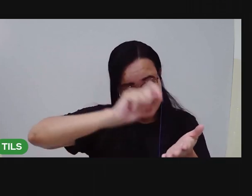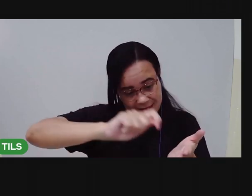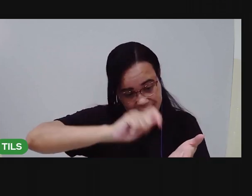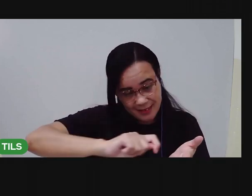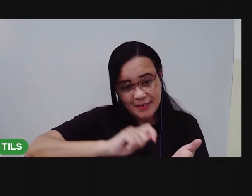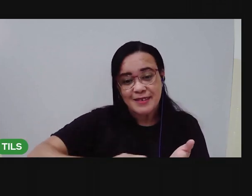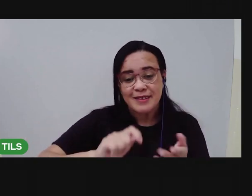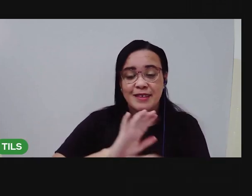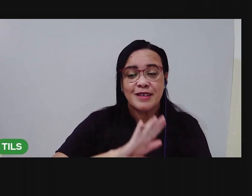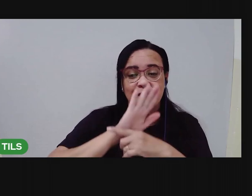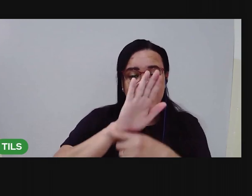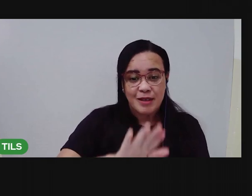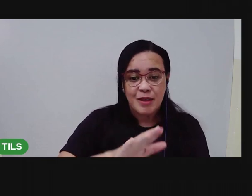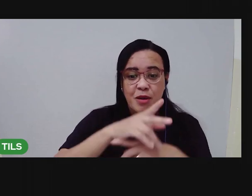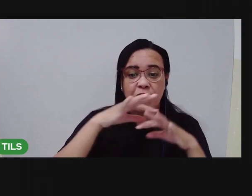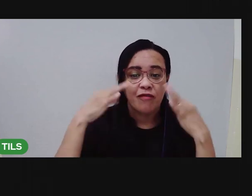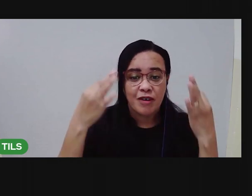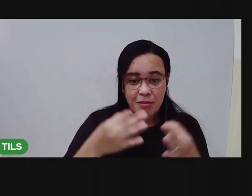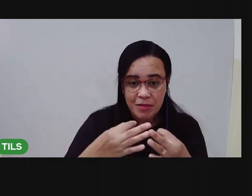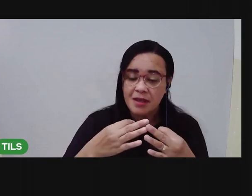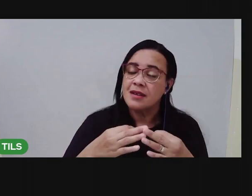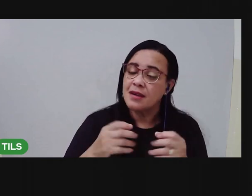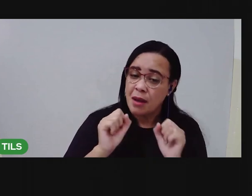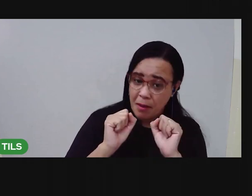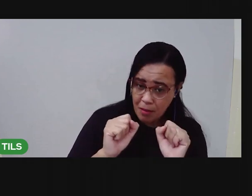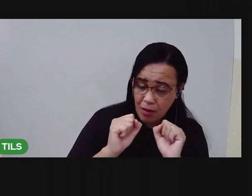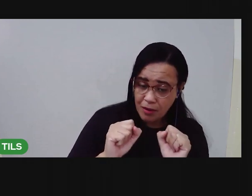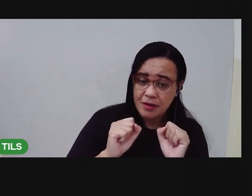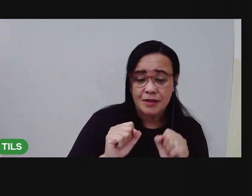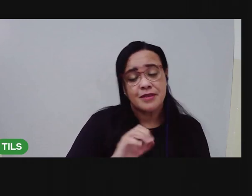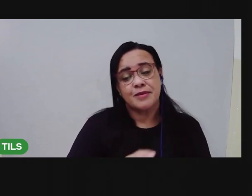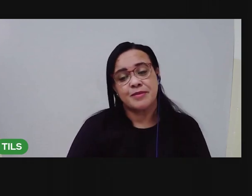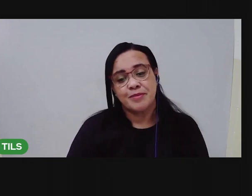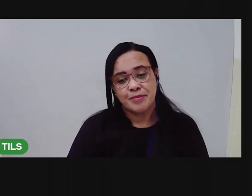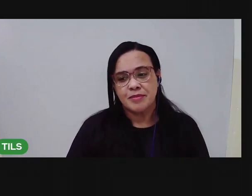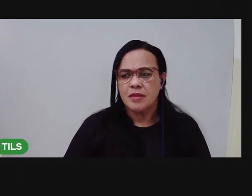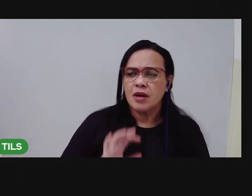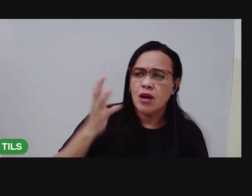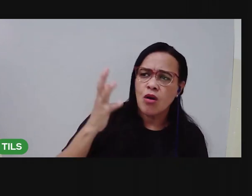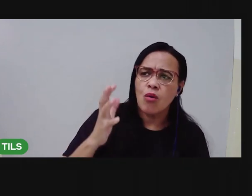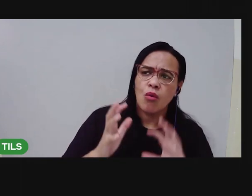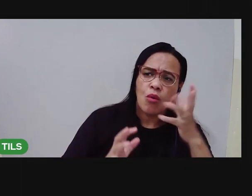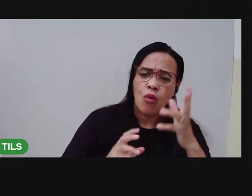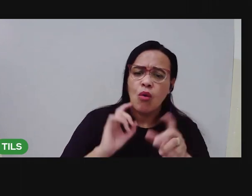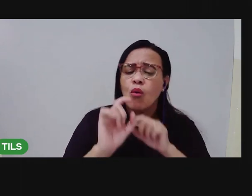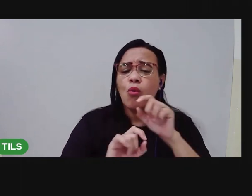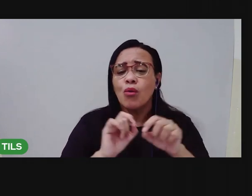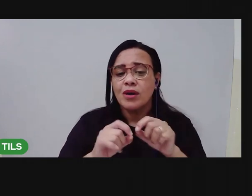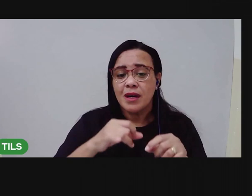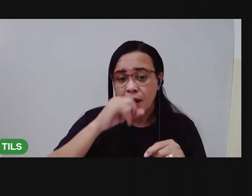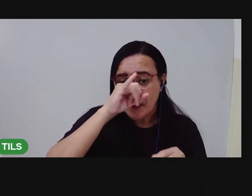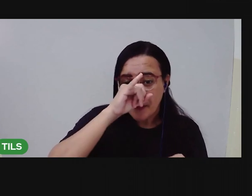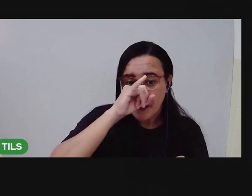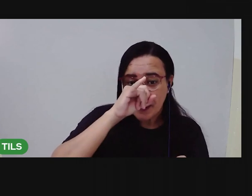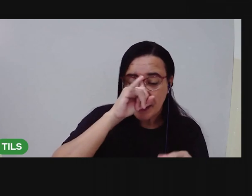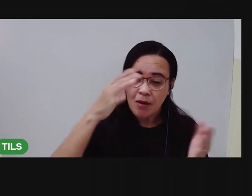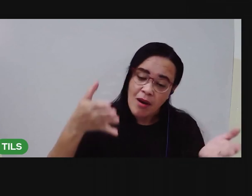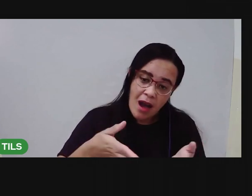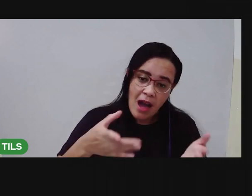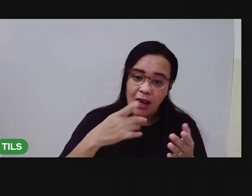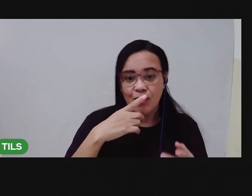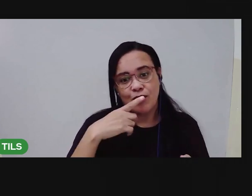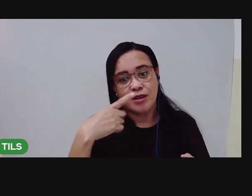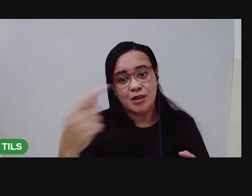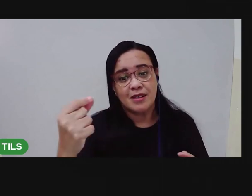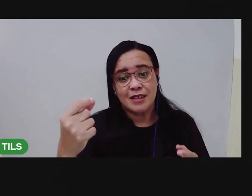a escrever no chat o que você acha que pode ter acontecido com o porquinho, agora que ele saiu de casa, que ele está